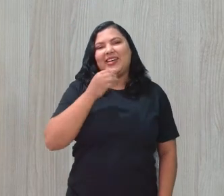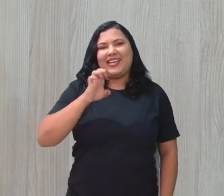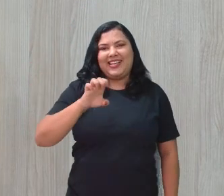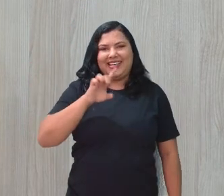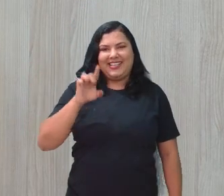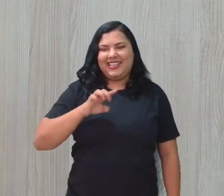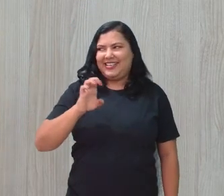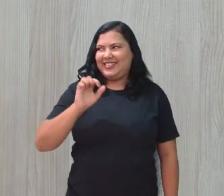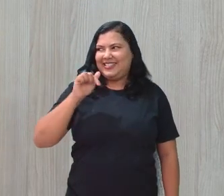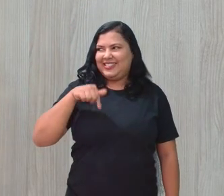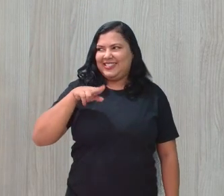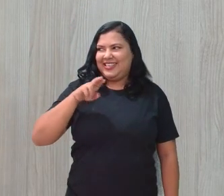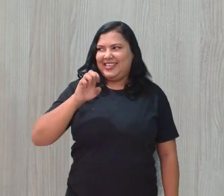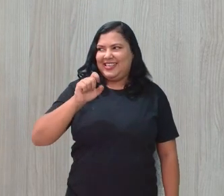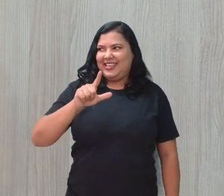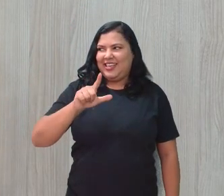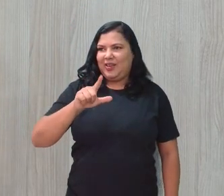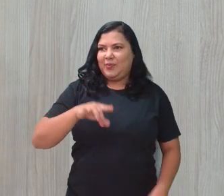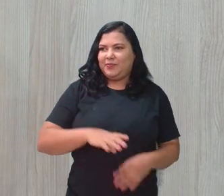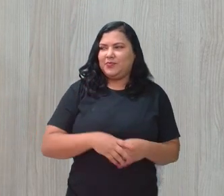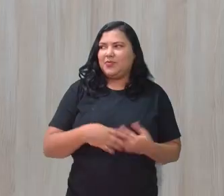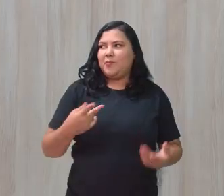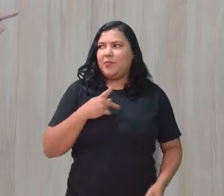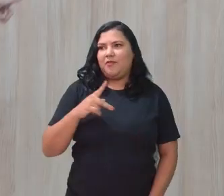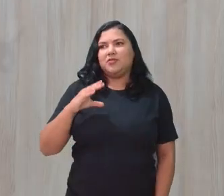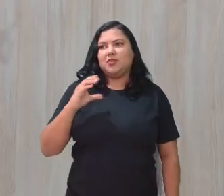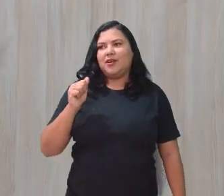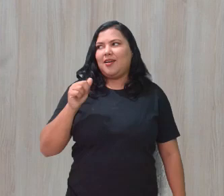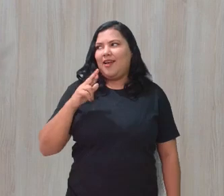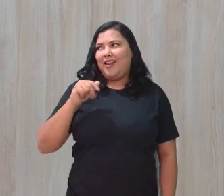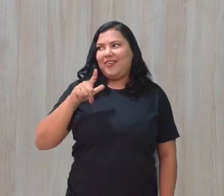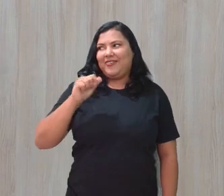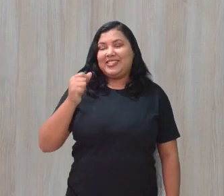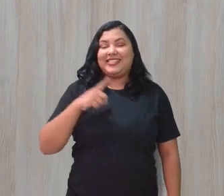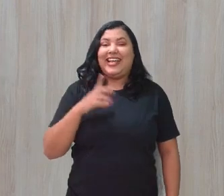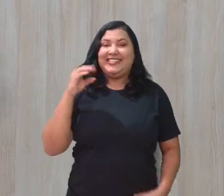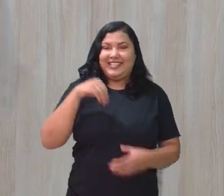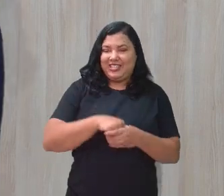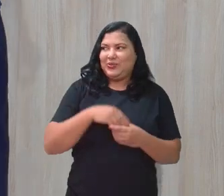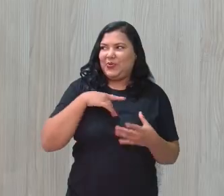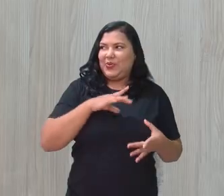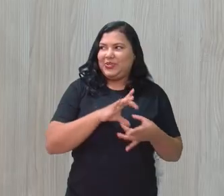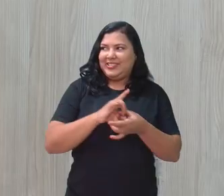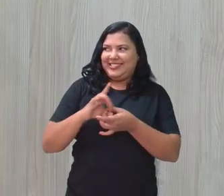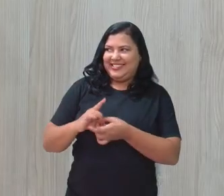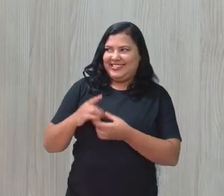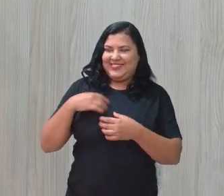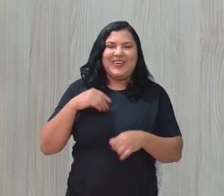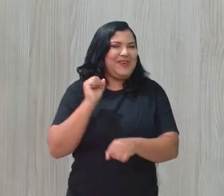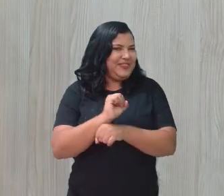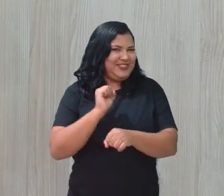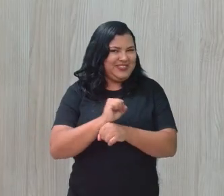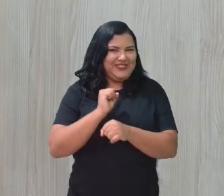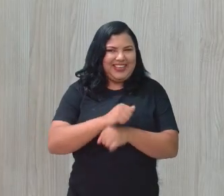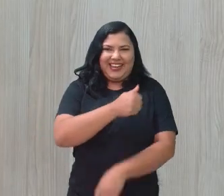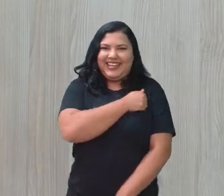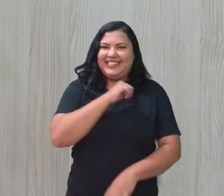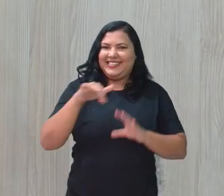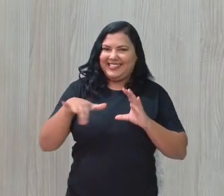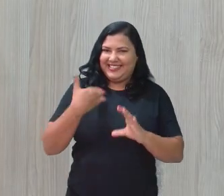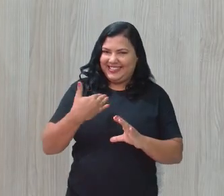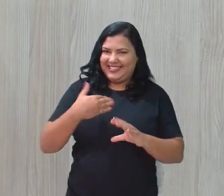Ezequiel. Vamos lá, vamos pensar. Professora Carla, você também faz parte aí desse Tá júri. certo, mas vamos esperar aqui. Vamos esperar.